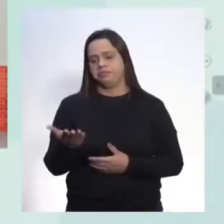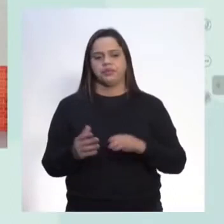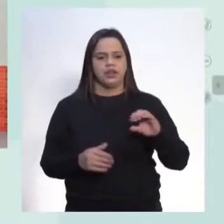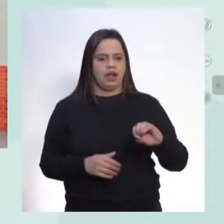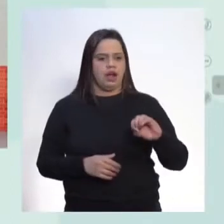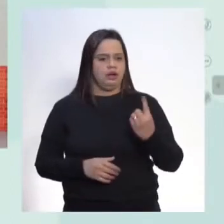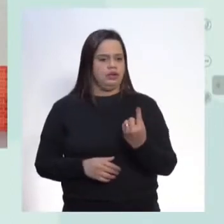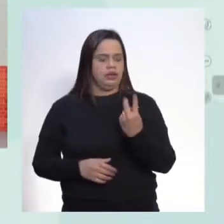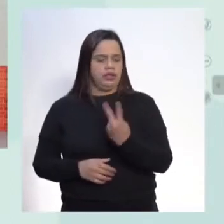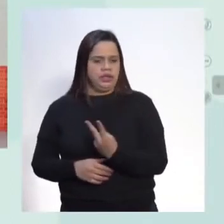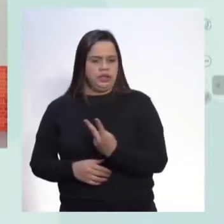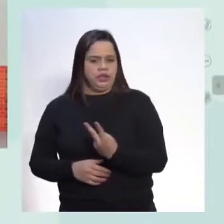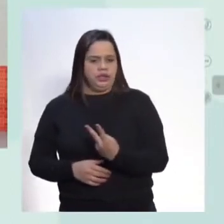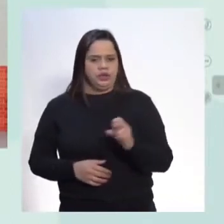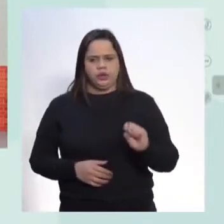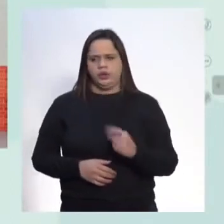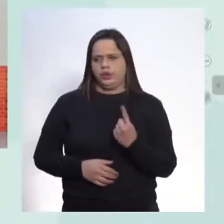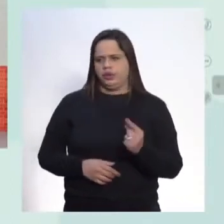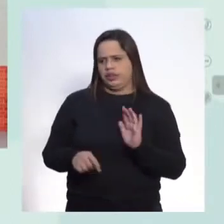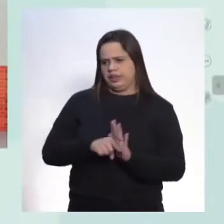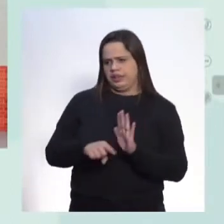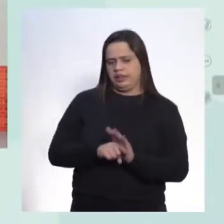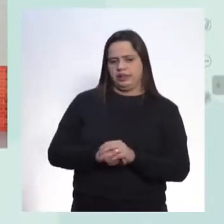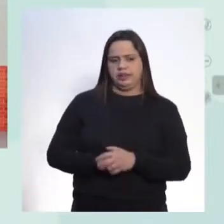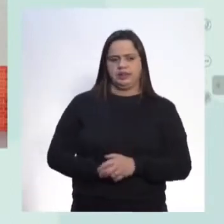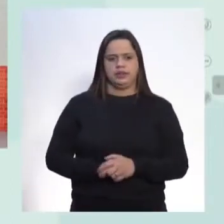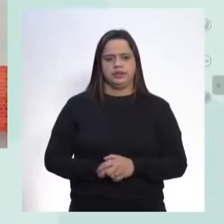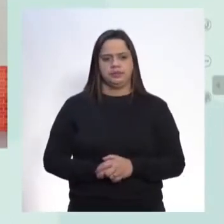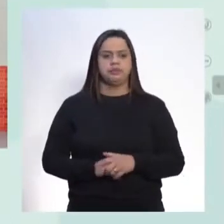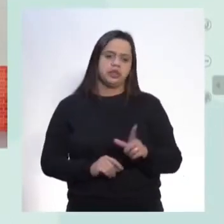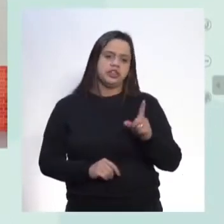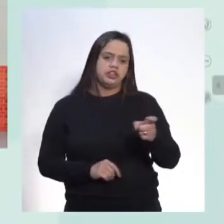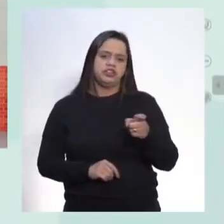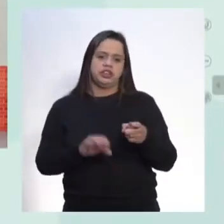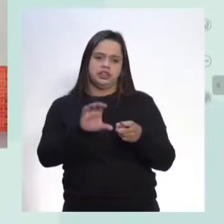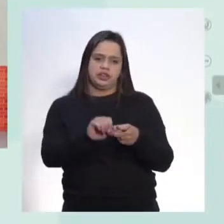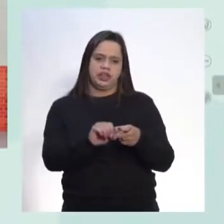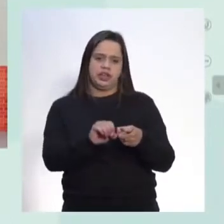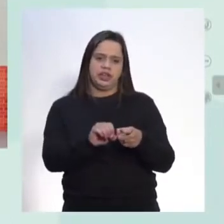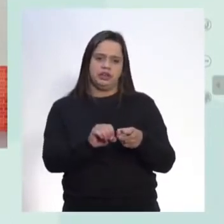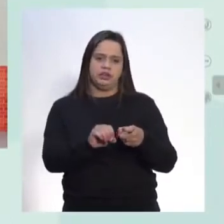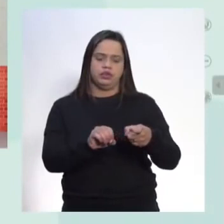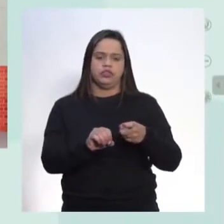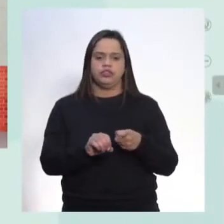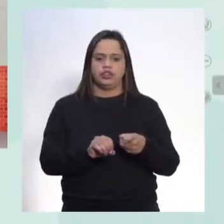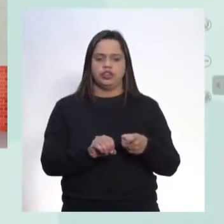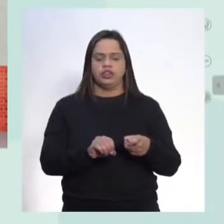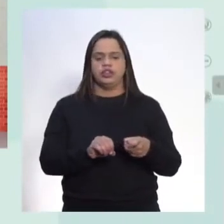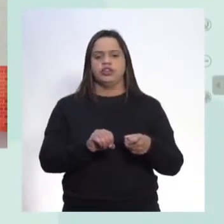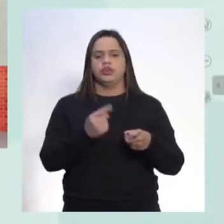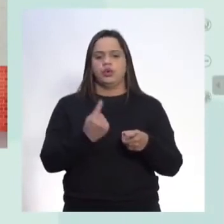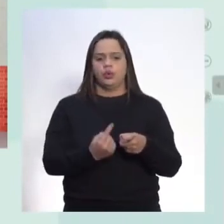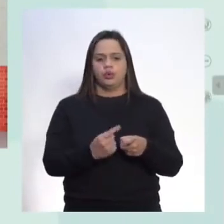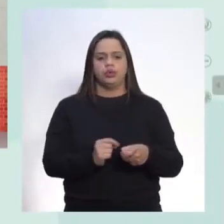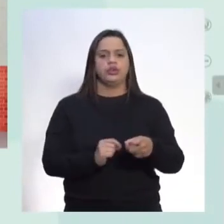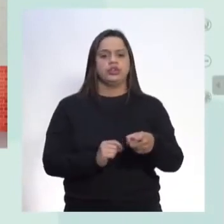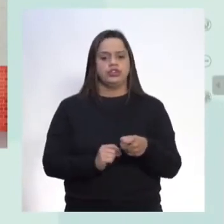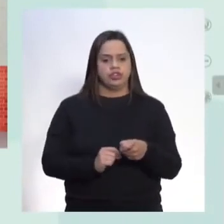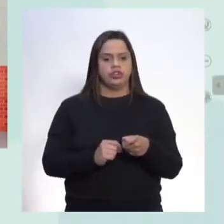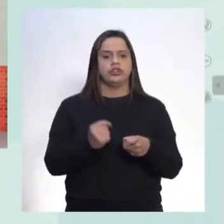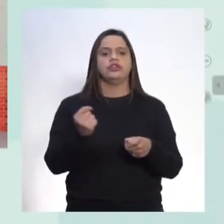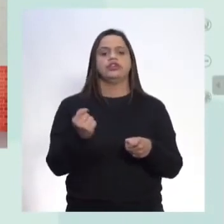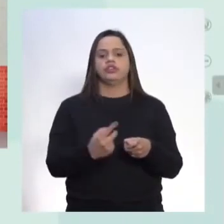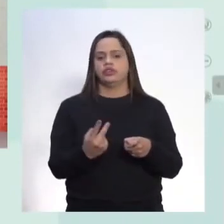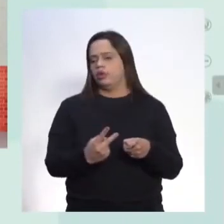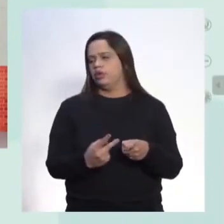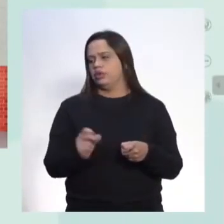e o 2, ou você quer algum negativo? Pode ser o x valendo 0, x valendo 1 e x valendo